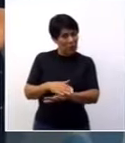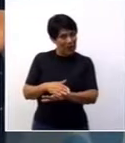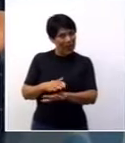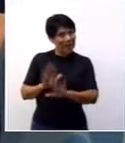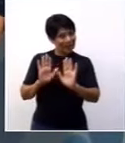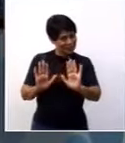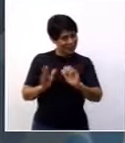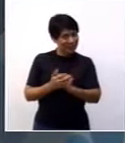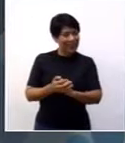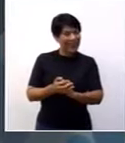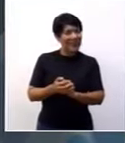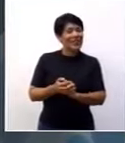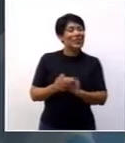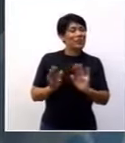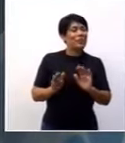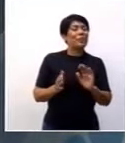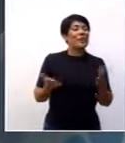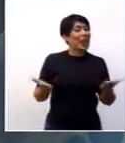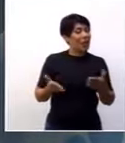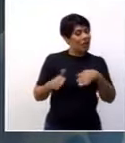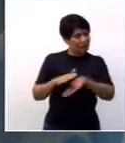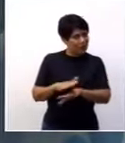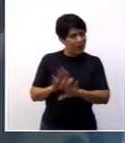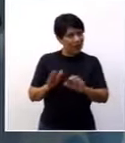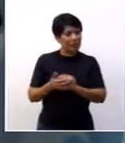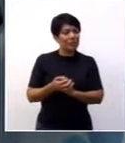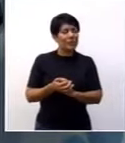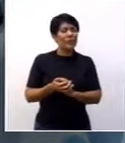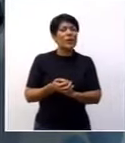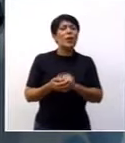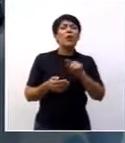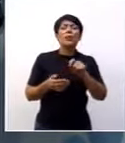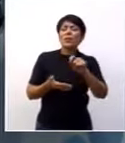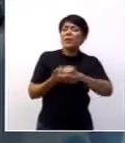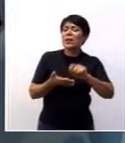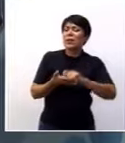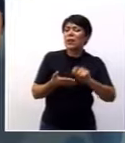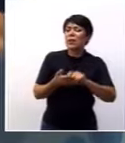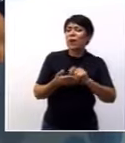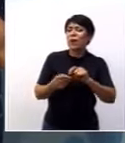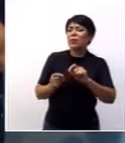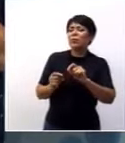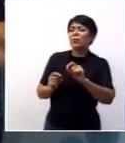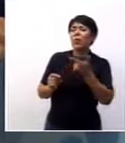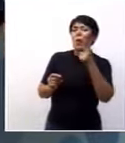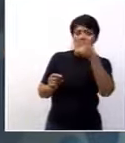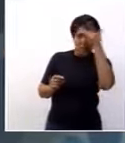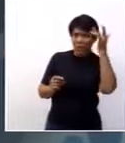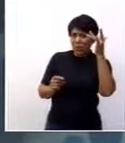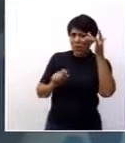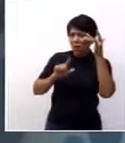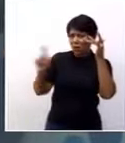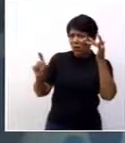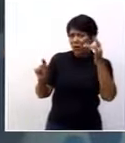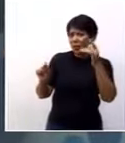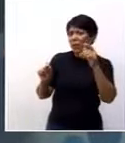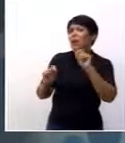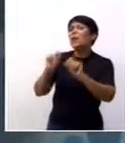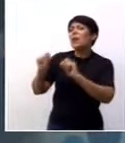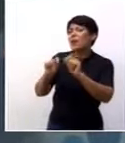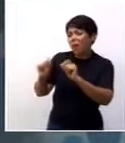para depois da aula também. Para quem você escreveu? Qual era a sua intenção quando você